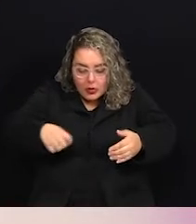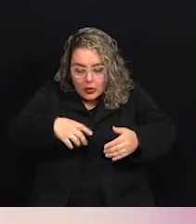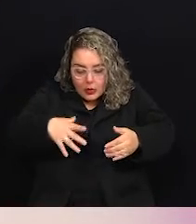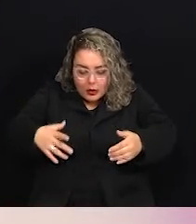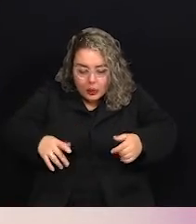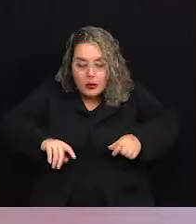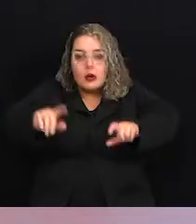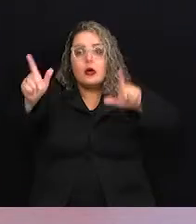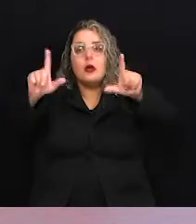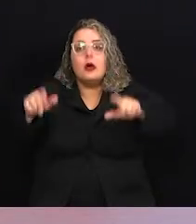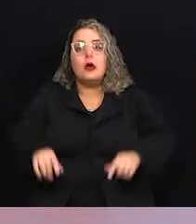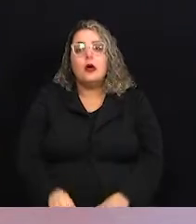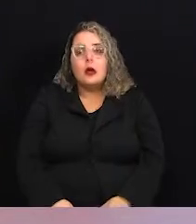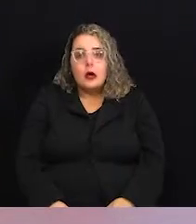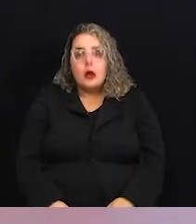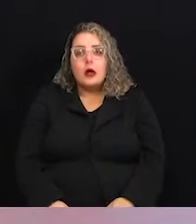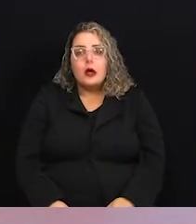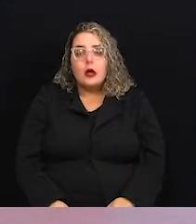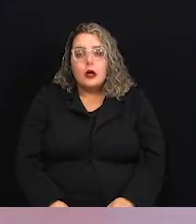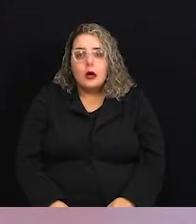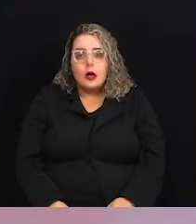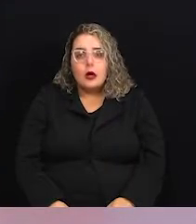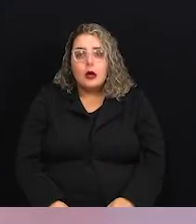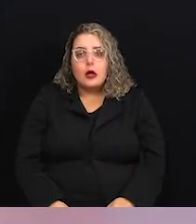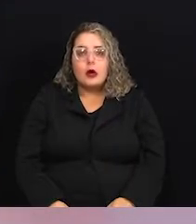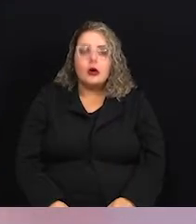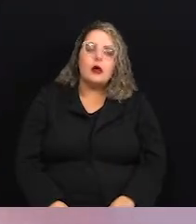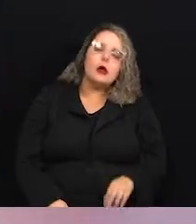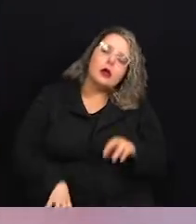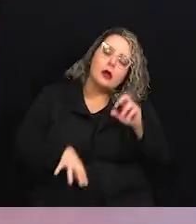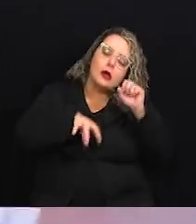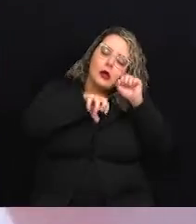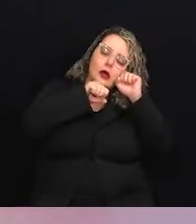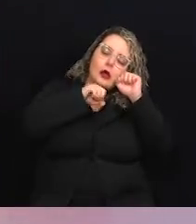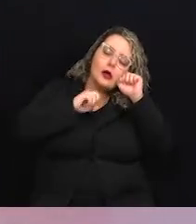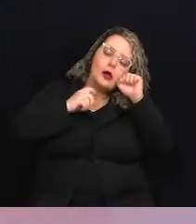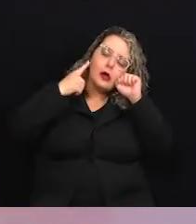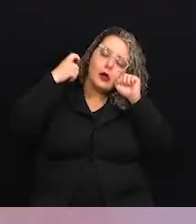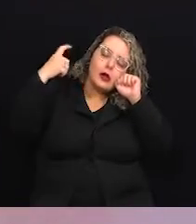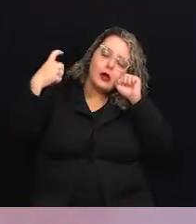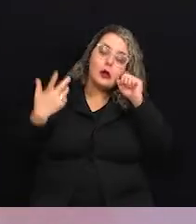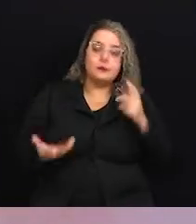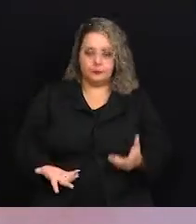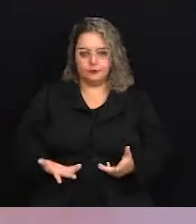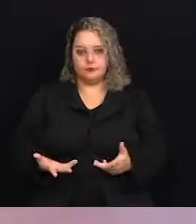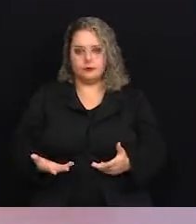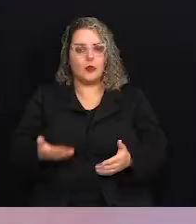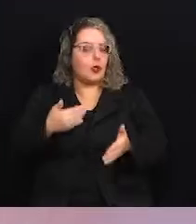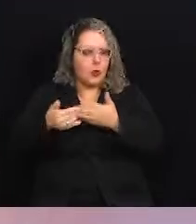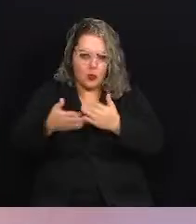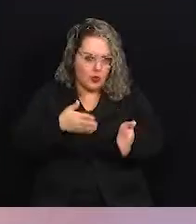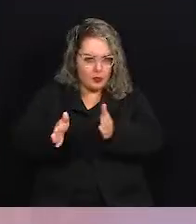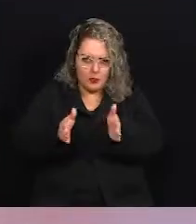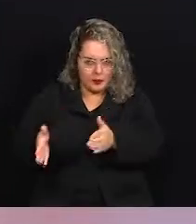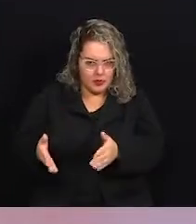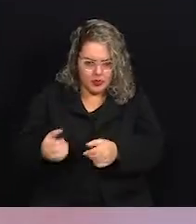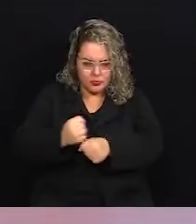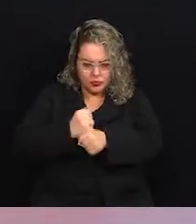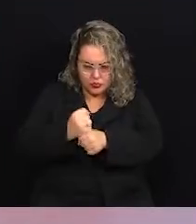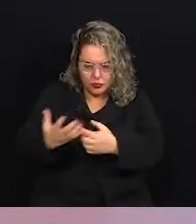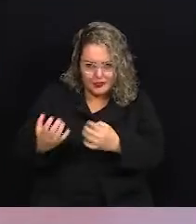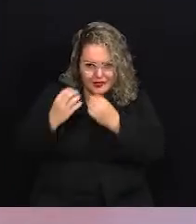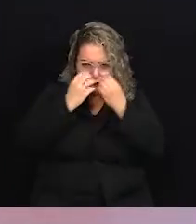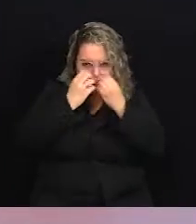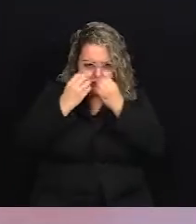à noite. E essas, pode-se falar, ela ataca, a rinite, ela ataca isso em qualquer época do ano, porque a gente está vivendo aí,